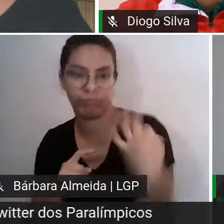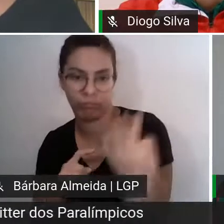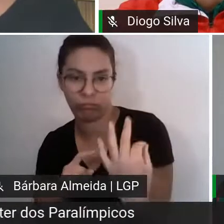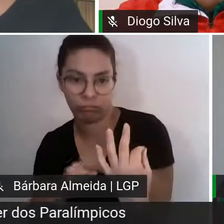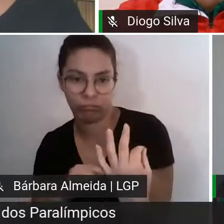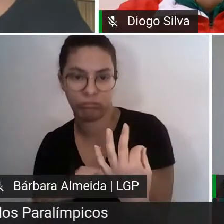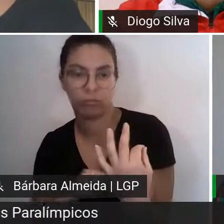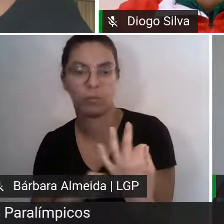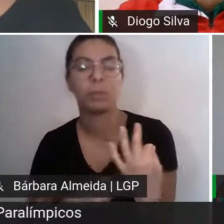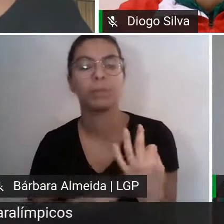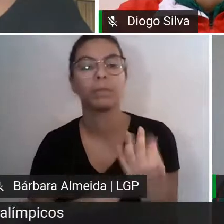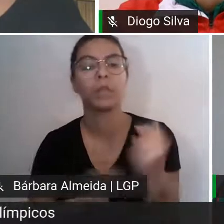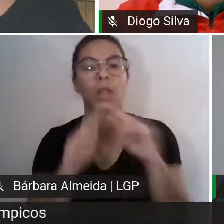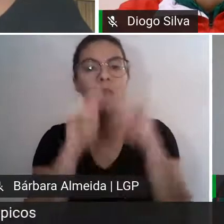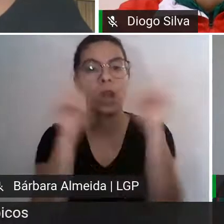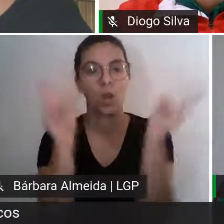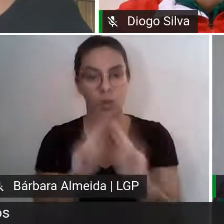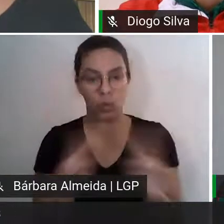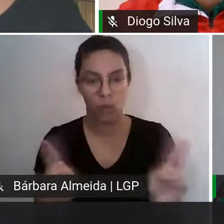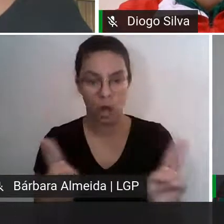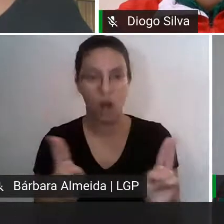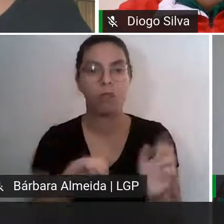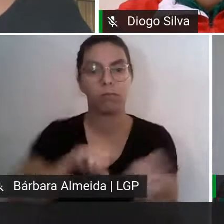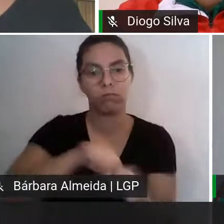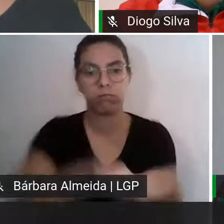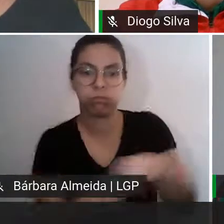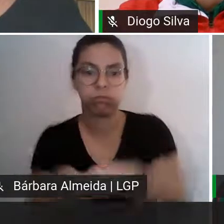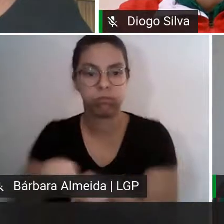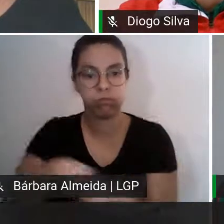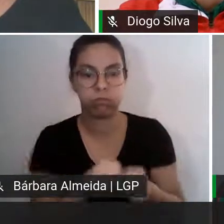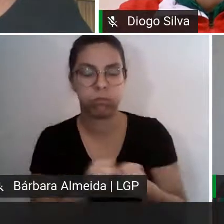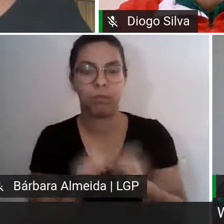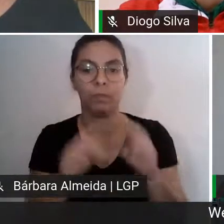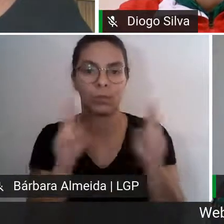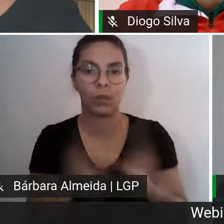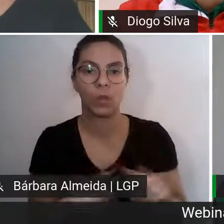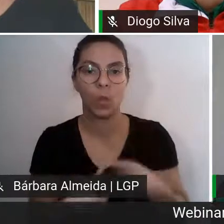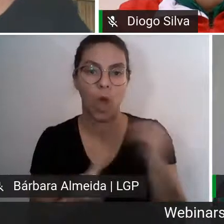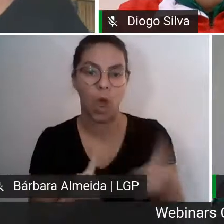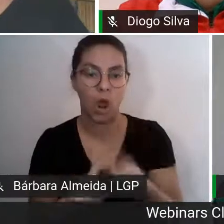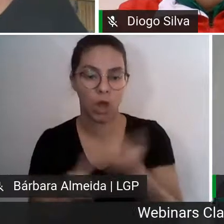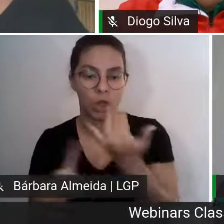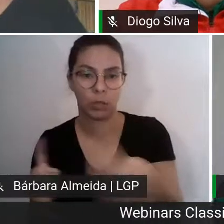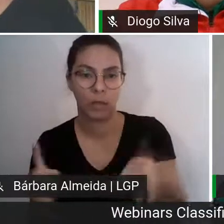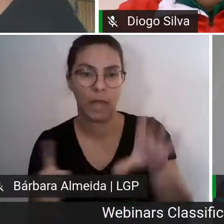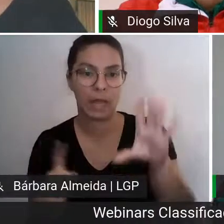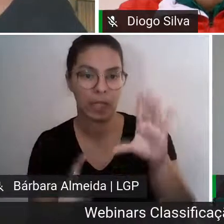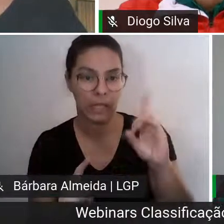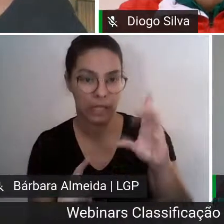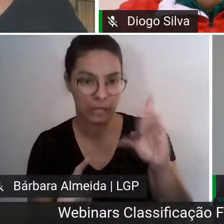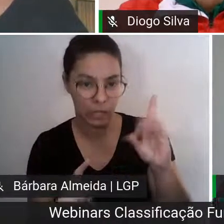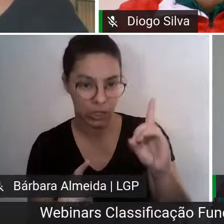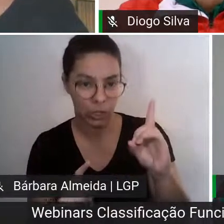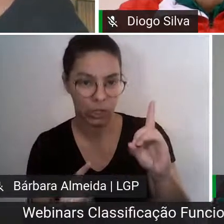a uma prova internacional de canoagem. Neste caso foi em 2016,